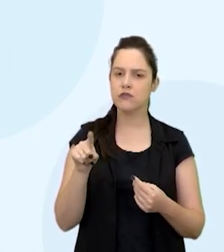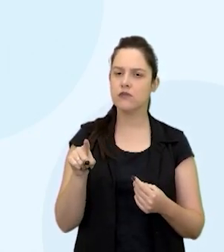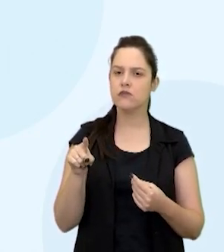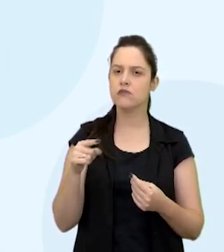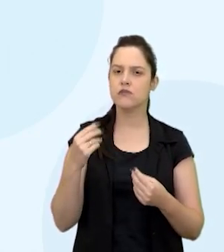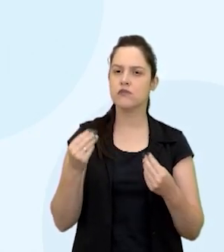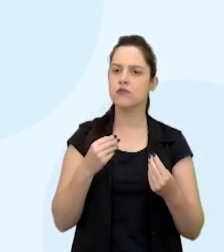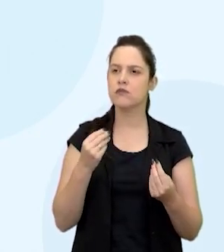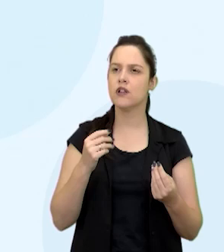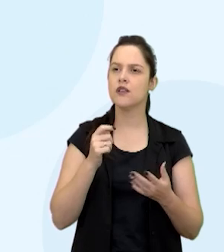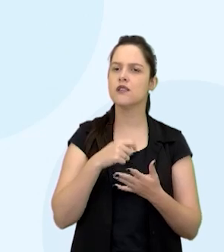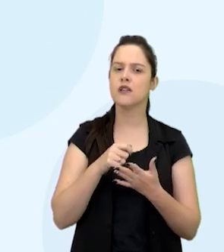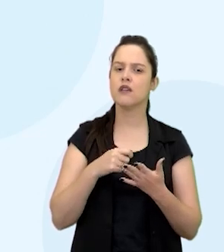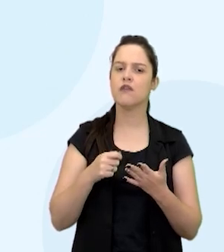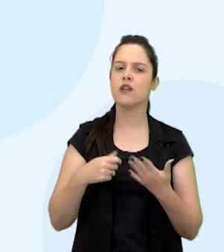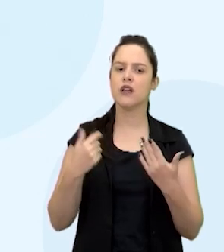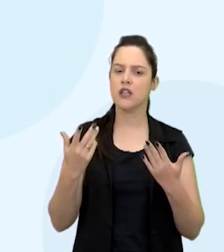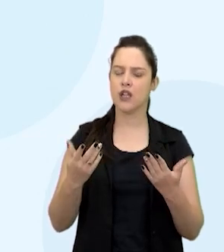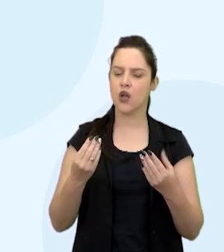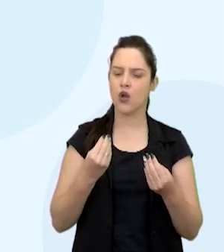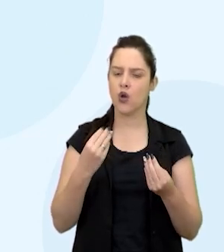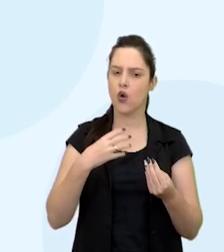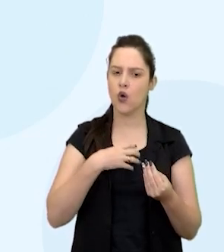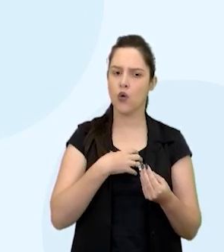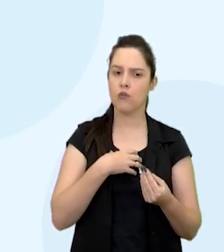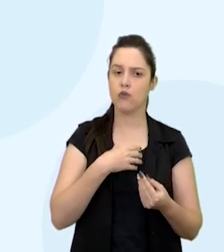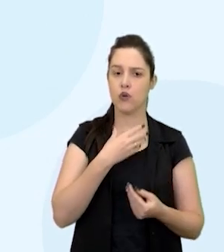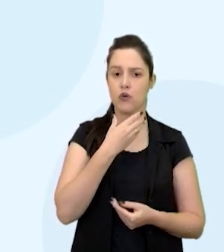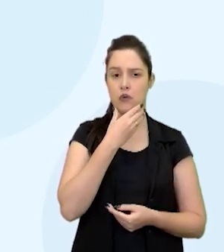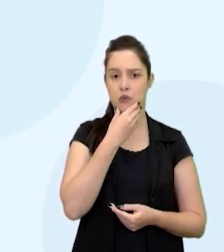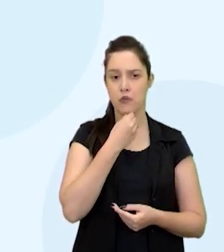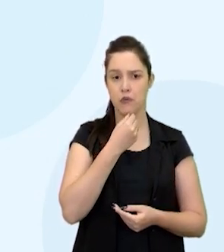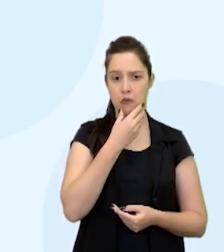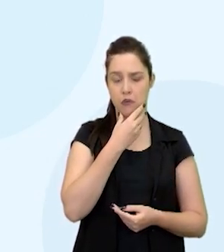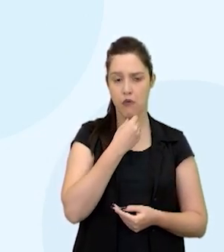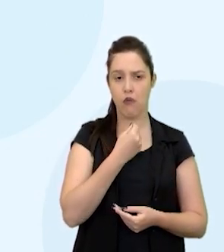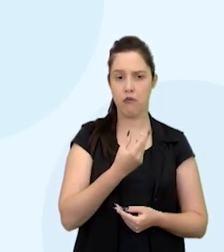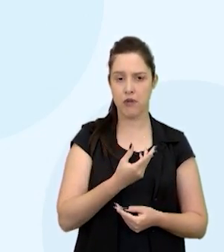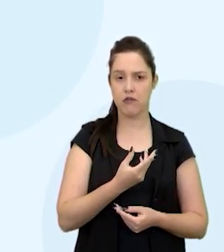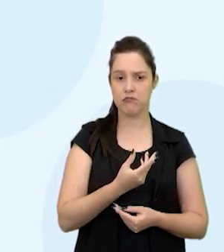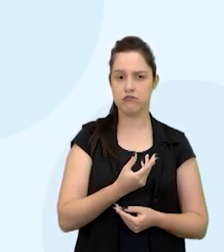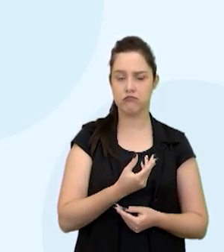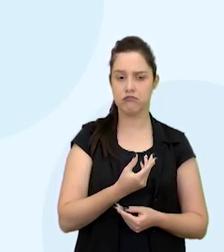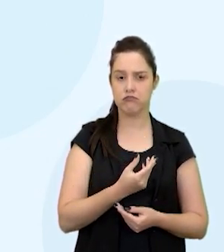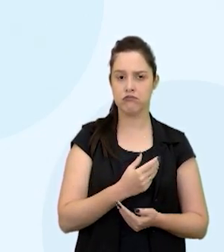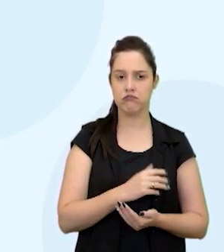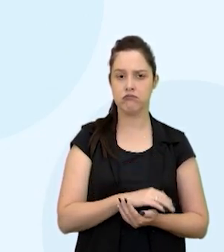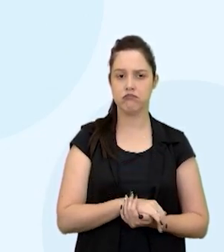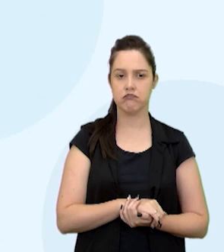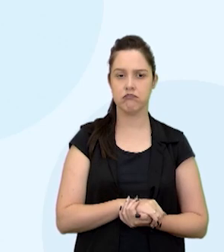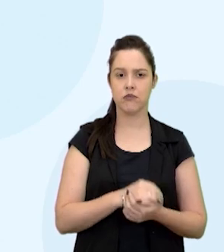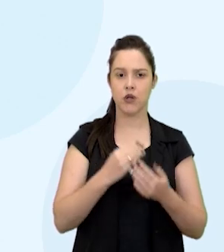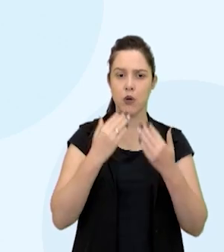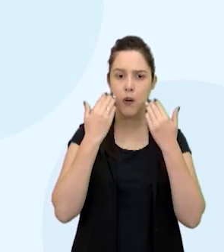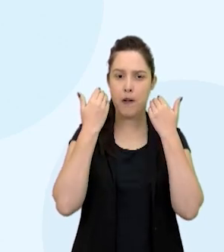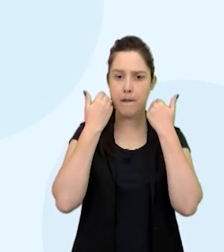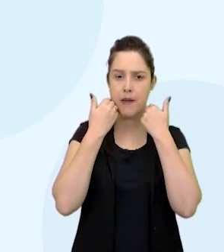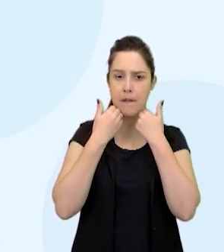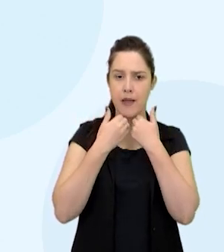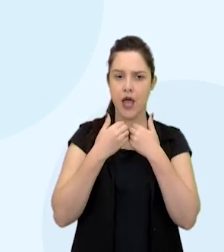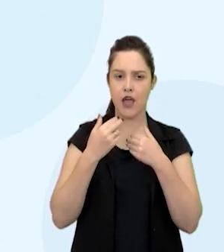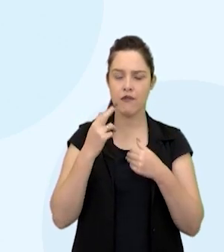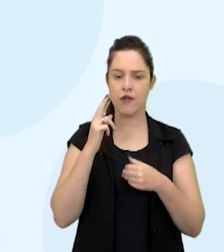Como você descreveria essa imagem? Eu percebo um homem de meia idade. Certo. Com uma barba